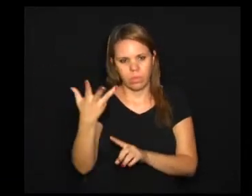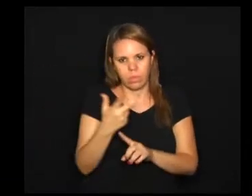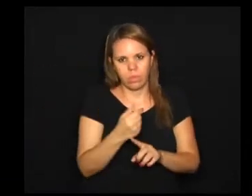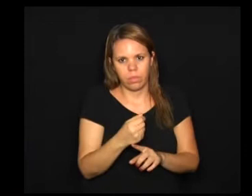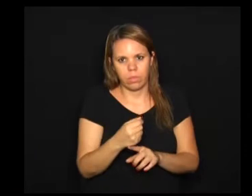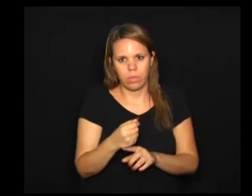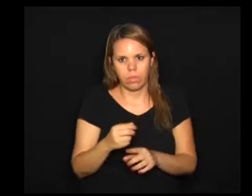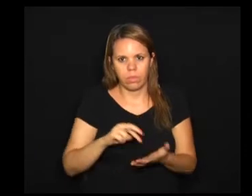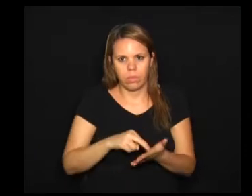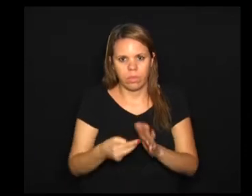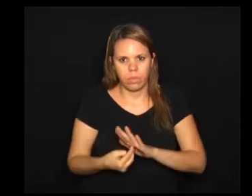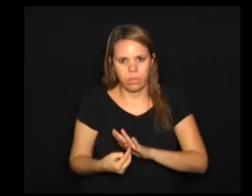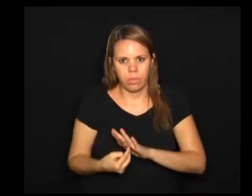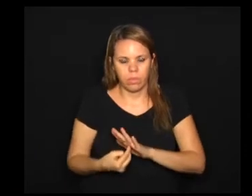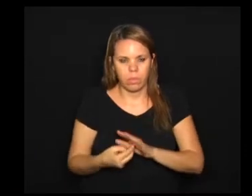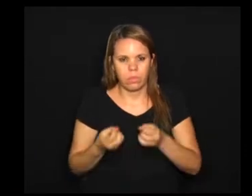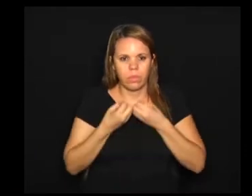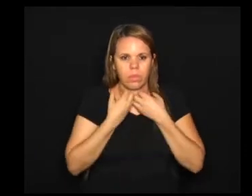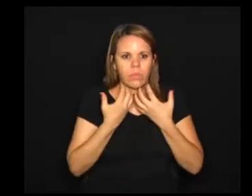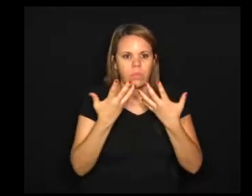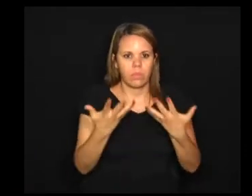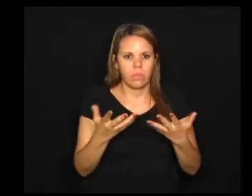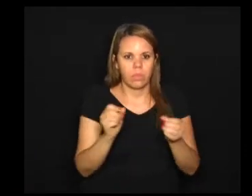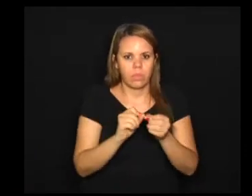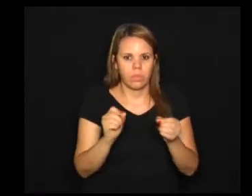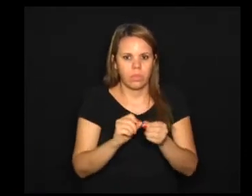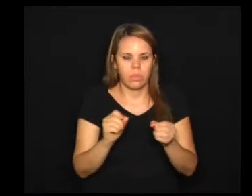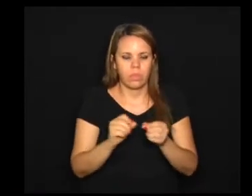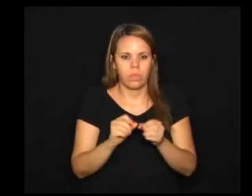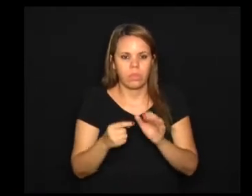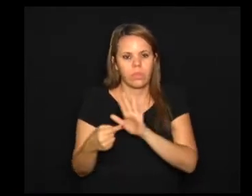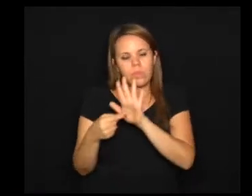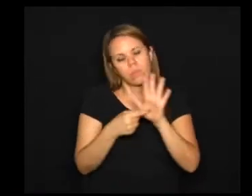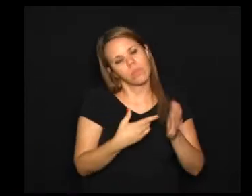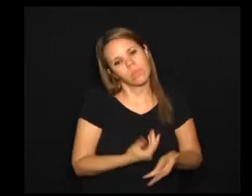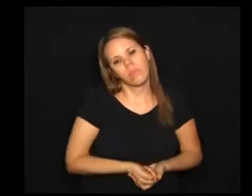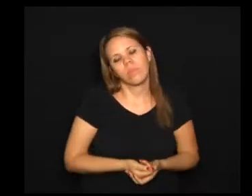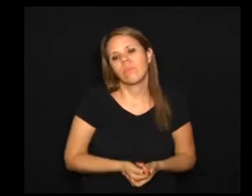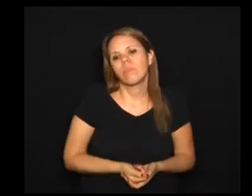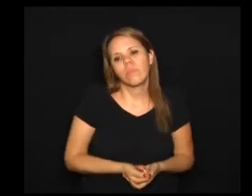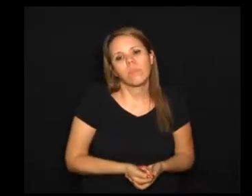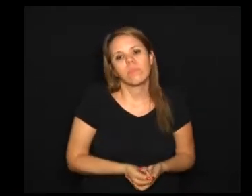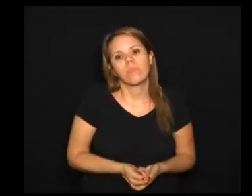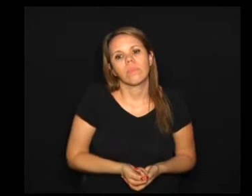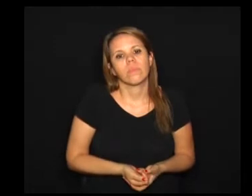ela representando, ela se expressando e ela fazendo as suas apresentações.